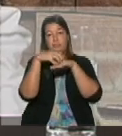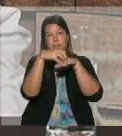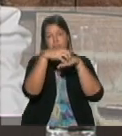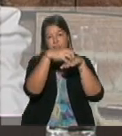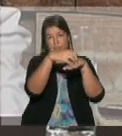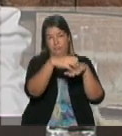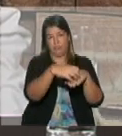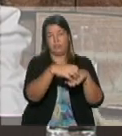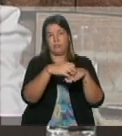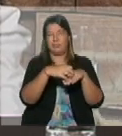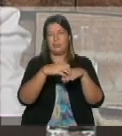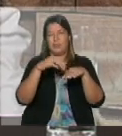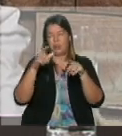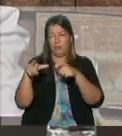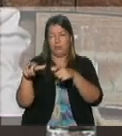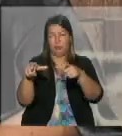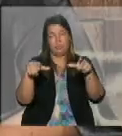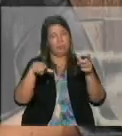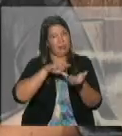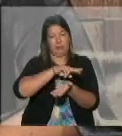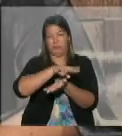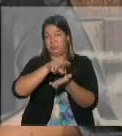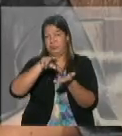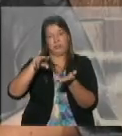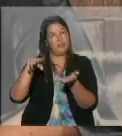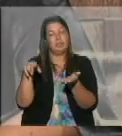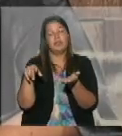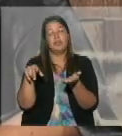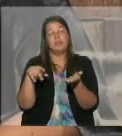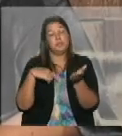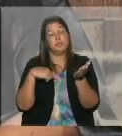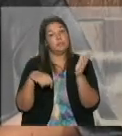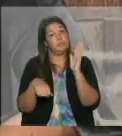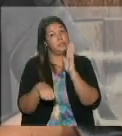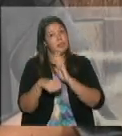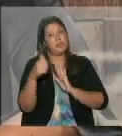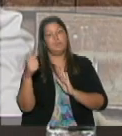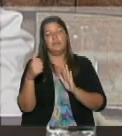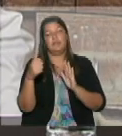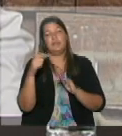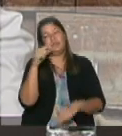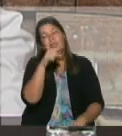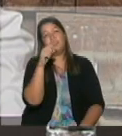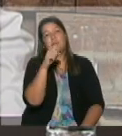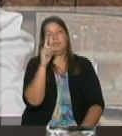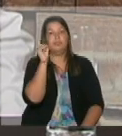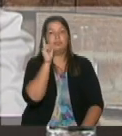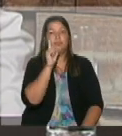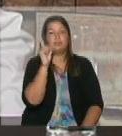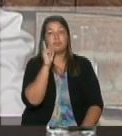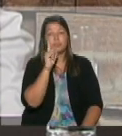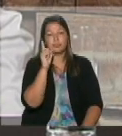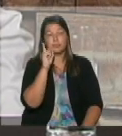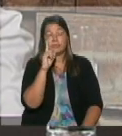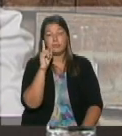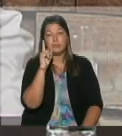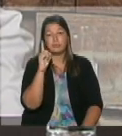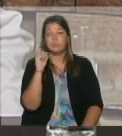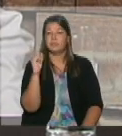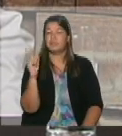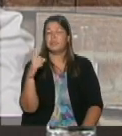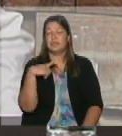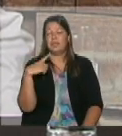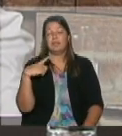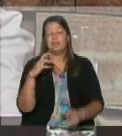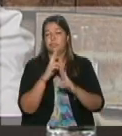Mississippi, passando por Nova Orleans, aquela coisa. E então, foi sua primeira vez nos Estados Unidos? Foi minha primeira vez nos Estados Unidos. E assim,